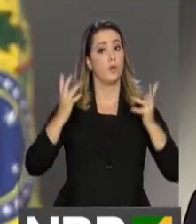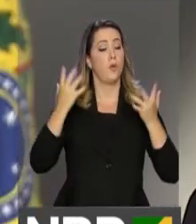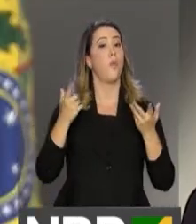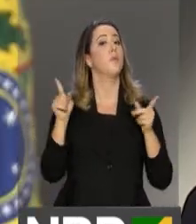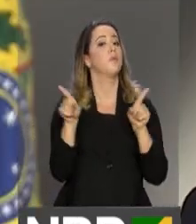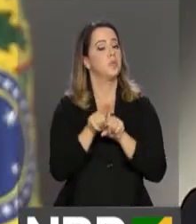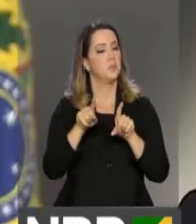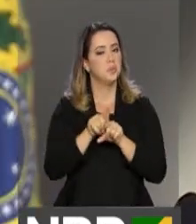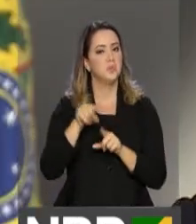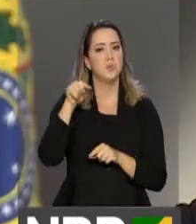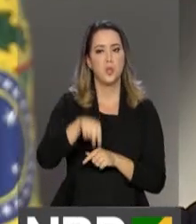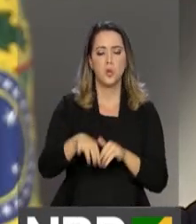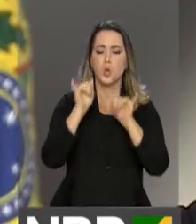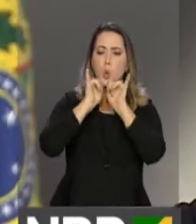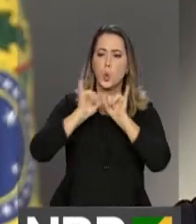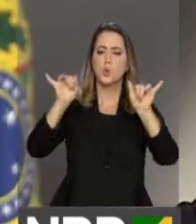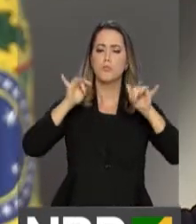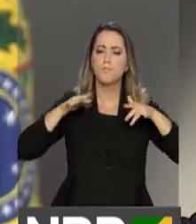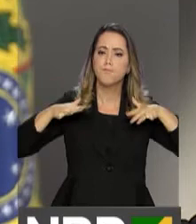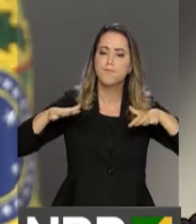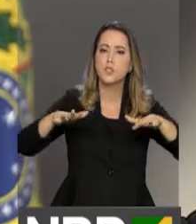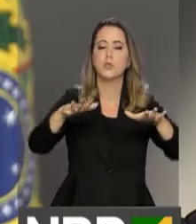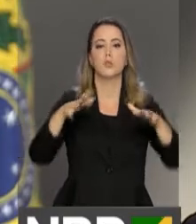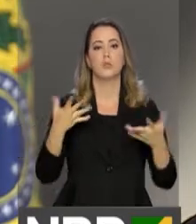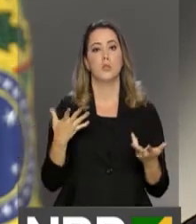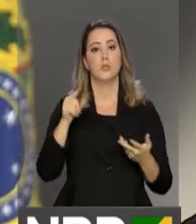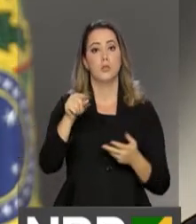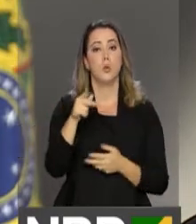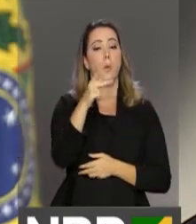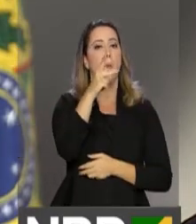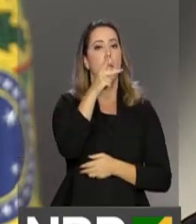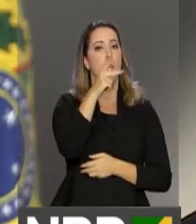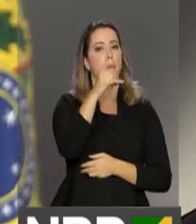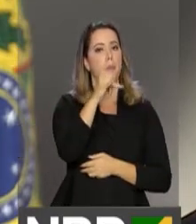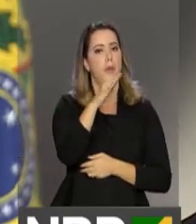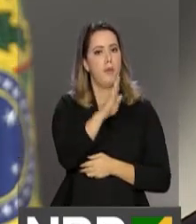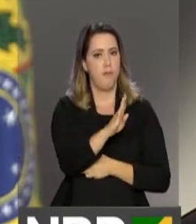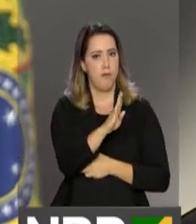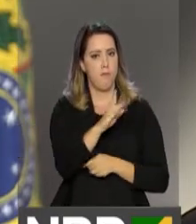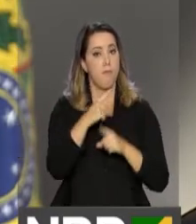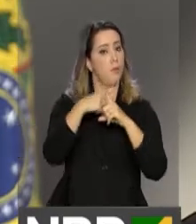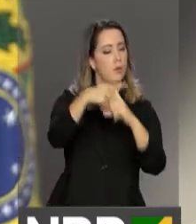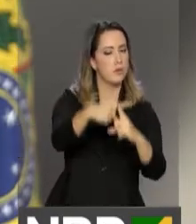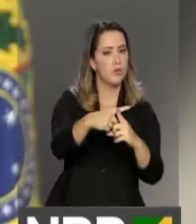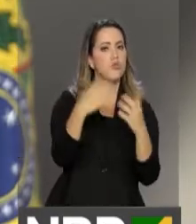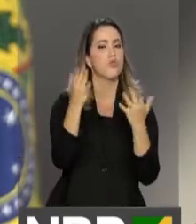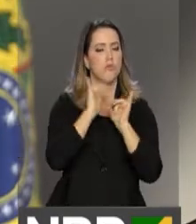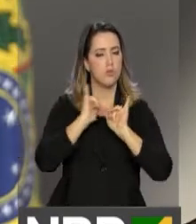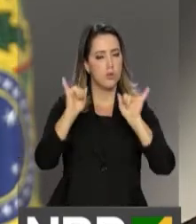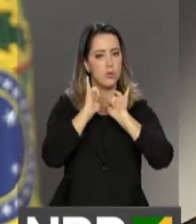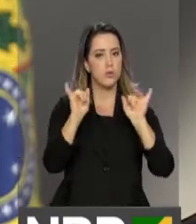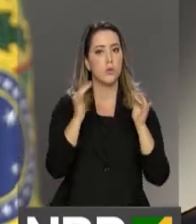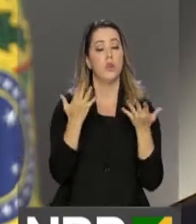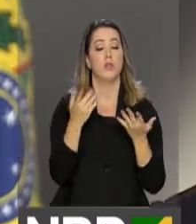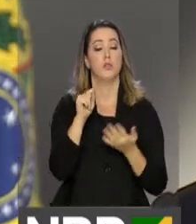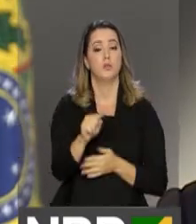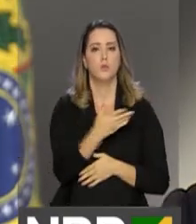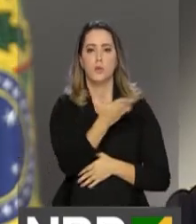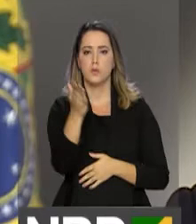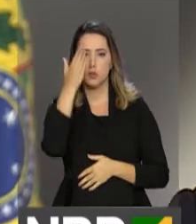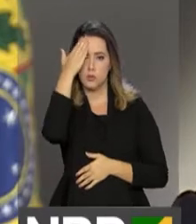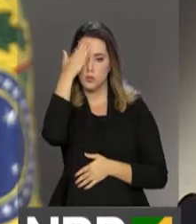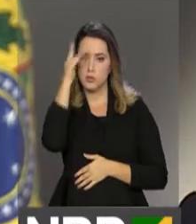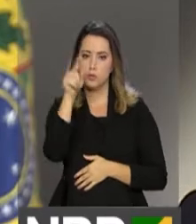aqui a notícia para todos também o pib positivo que acaba de ser divulgado como vocês